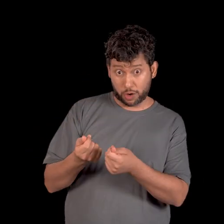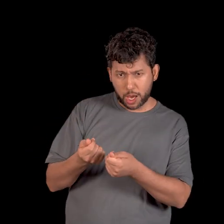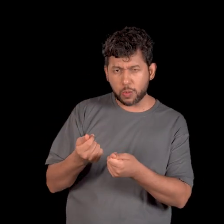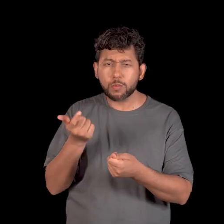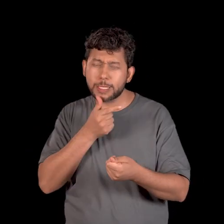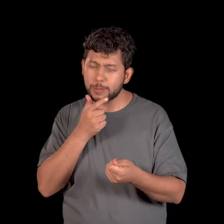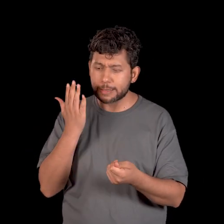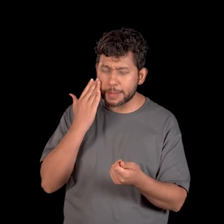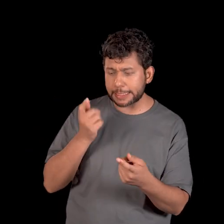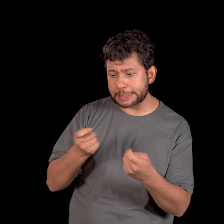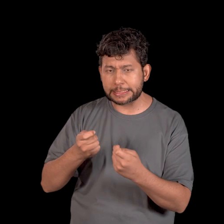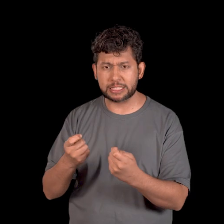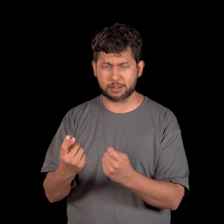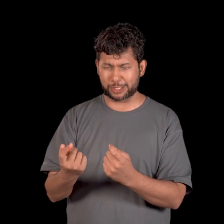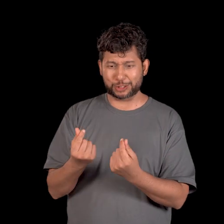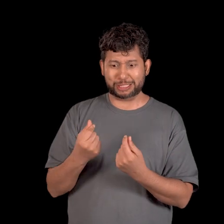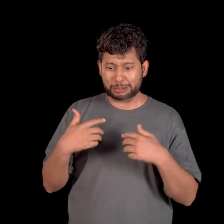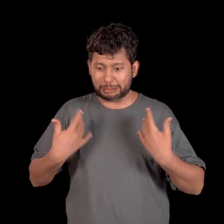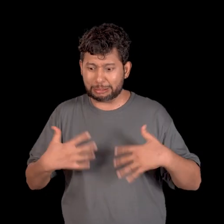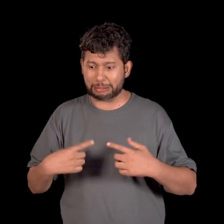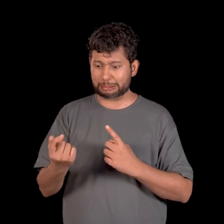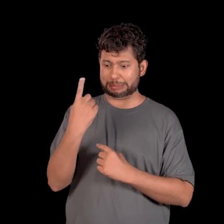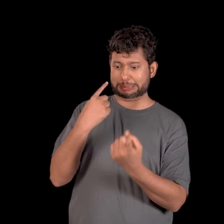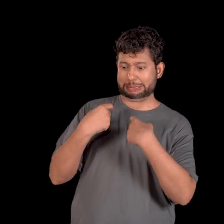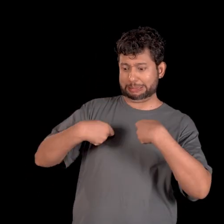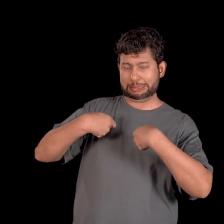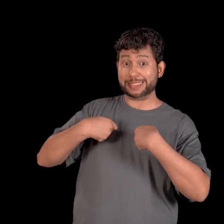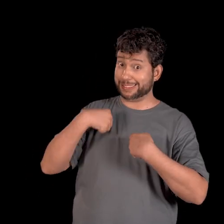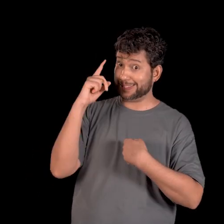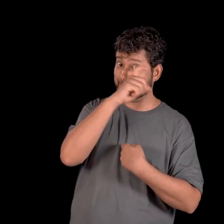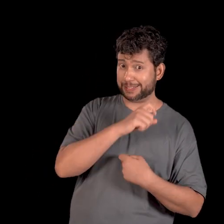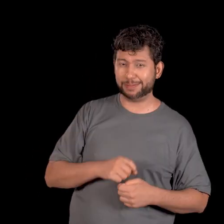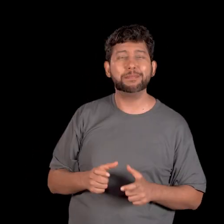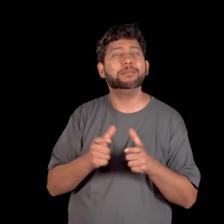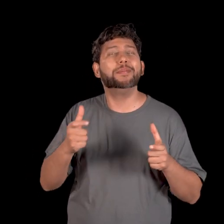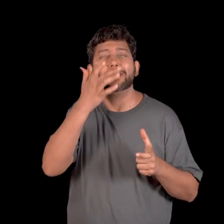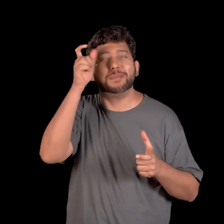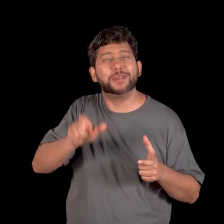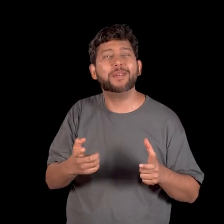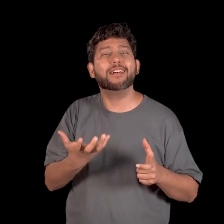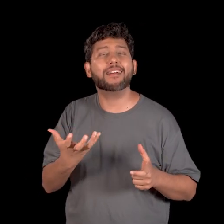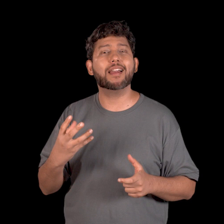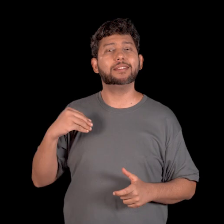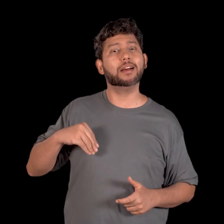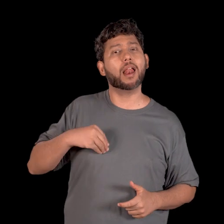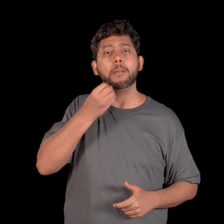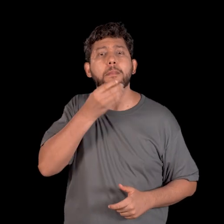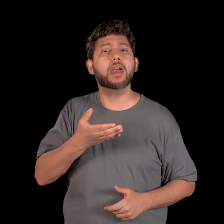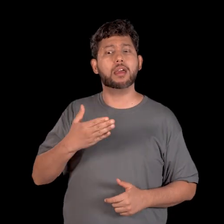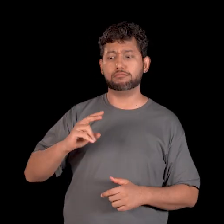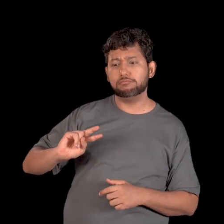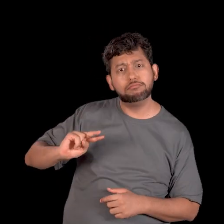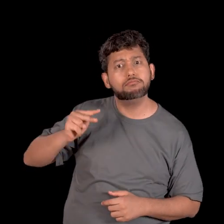não deixar que ele controle você. Faz parte da trajetória de vida da maioria das pessoas tentar conseguir sempre receber